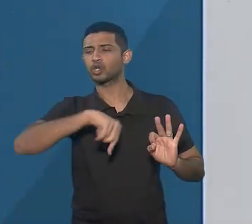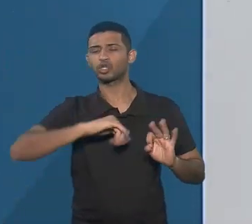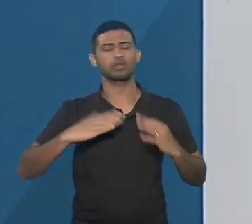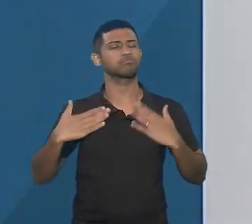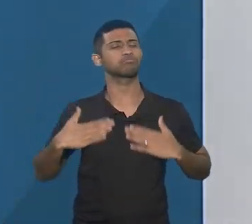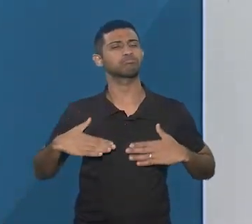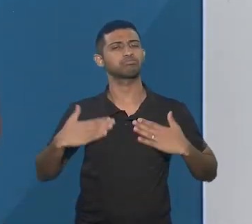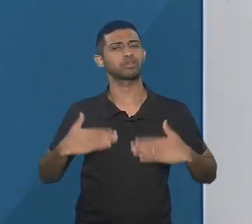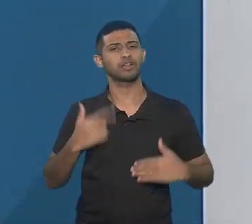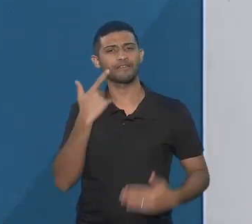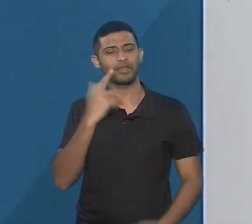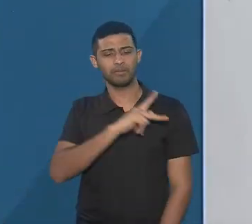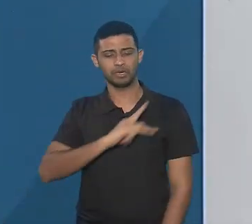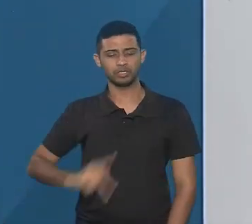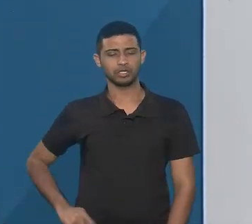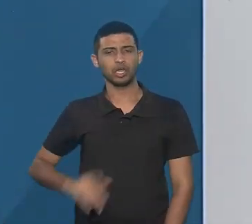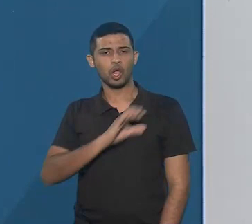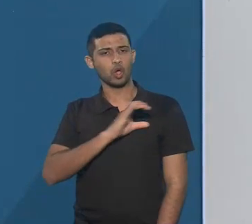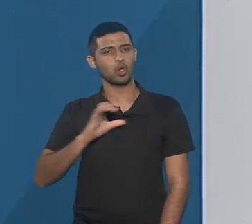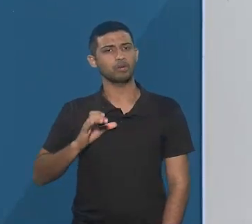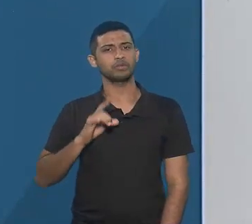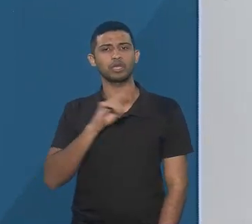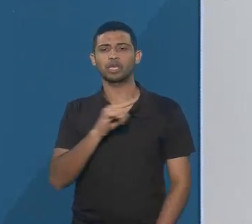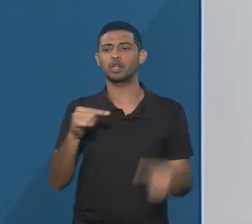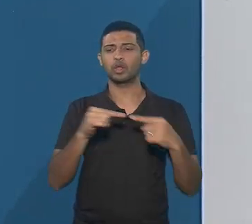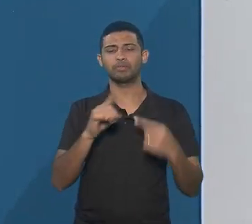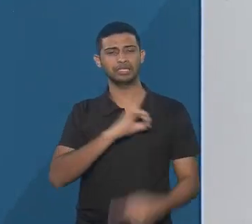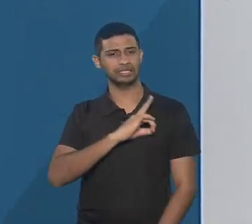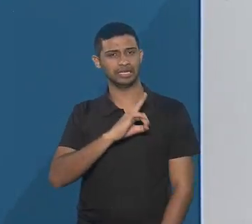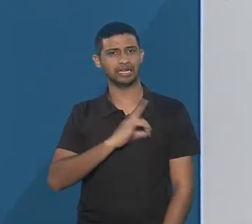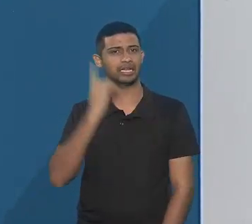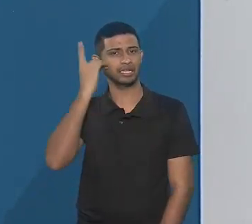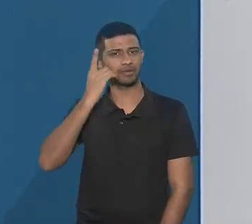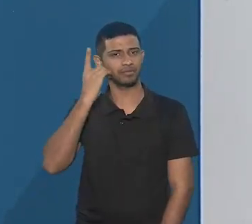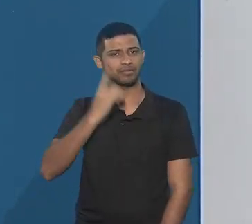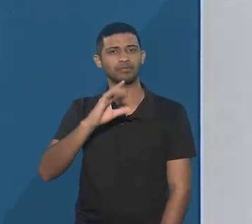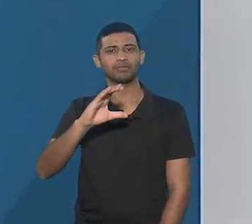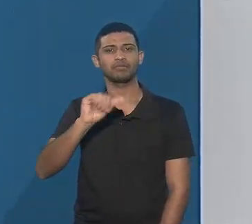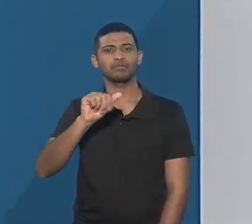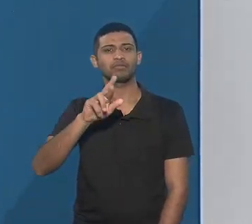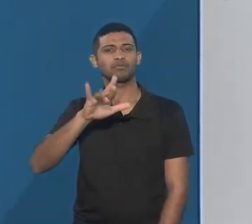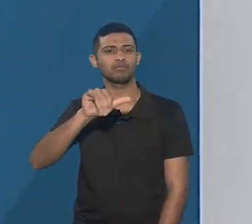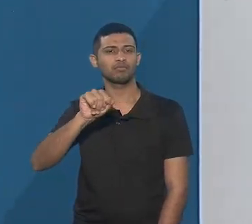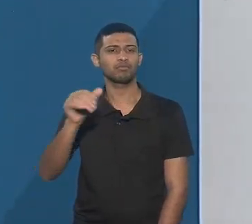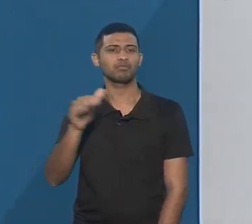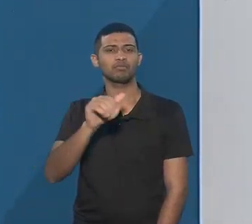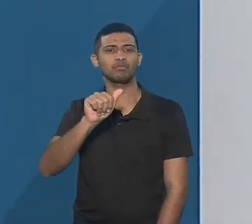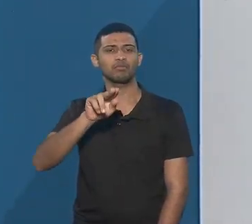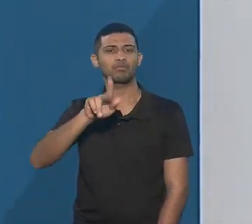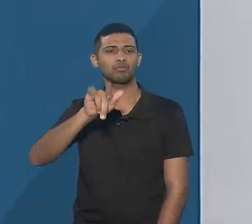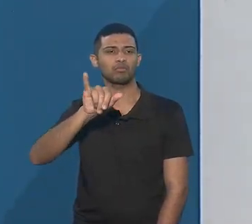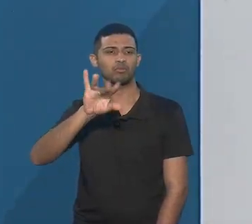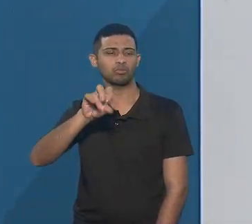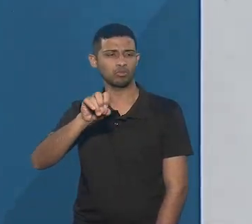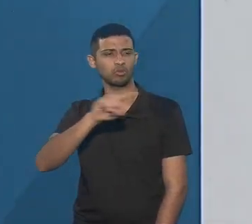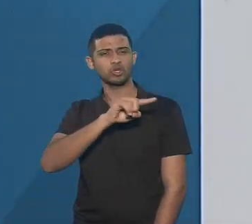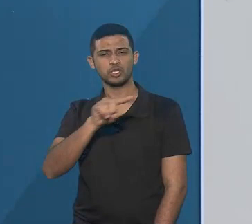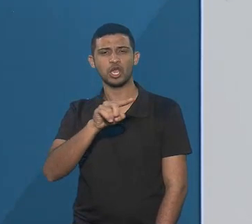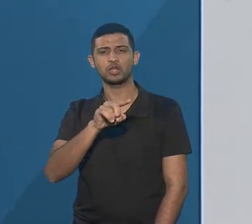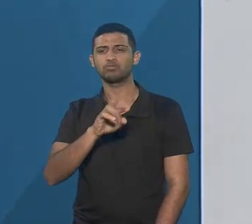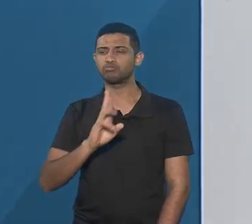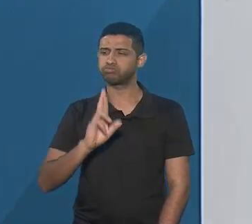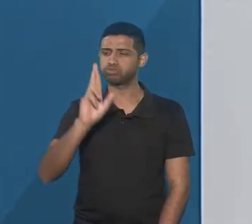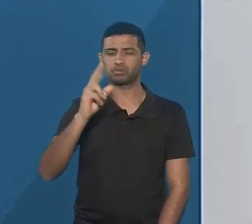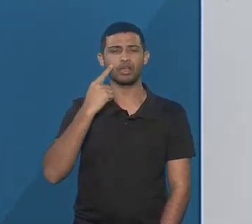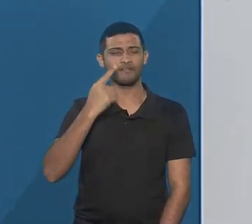nós estamos muito tranquilos. O presidente da comissão é o deputado delegado Carlos Augusto, que tem